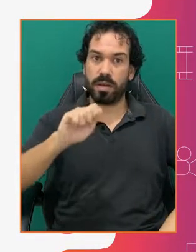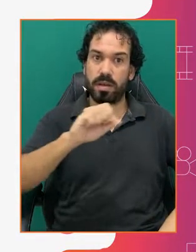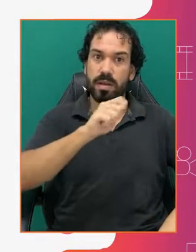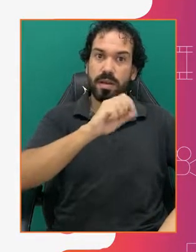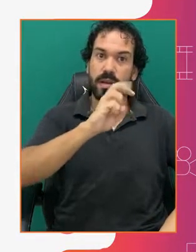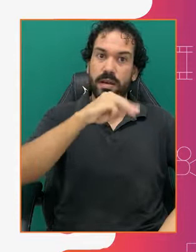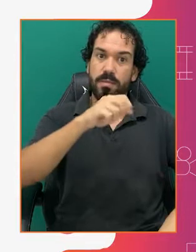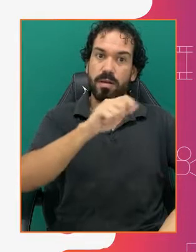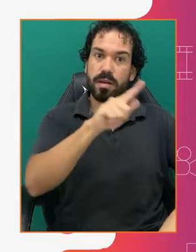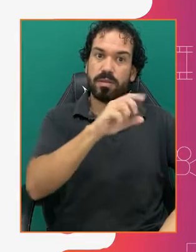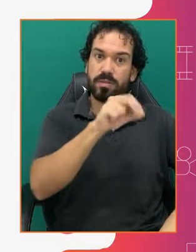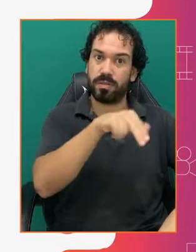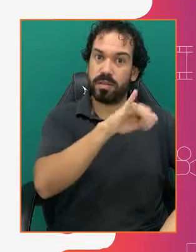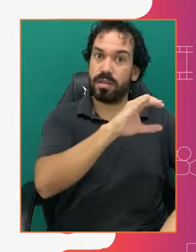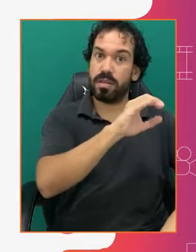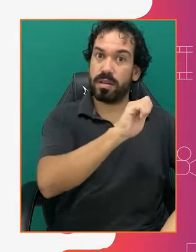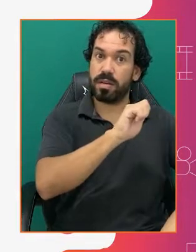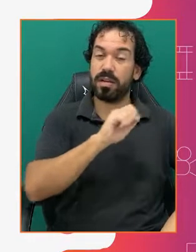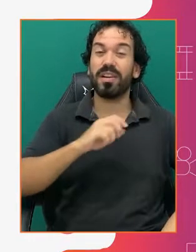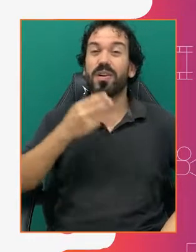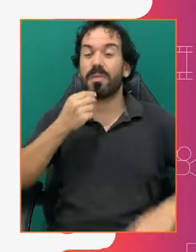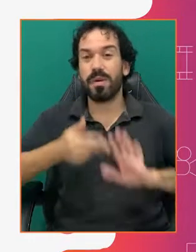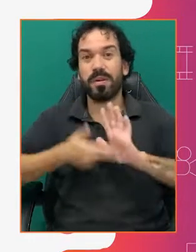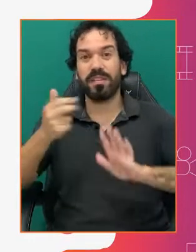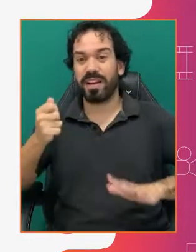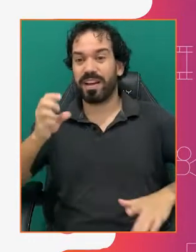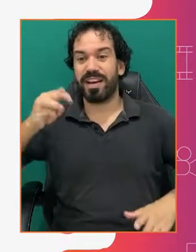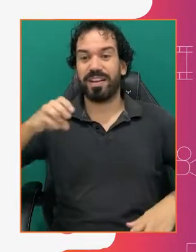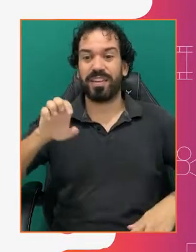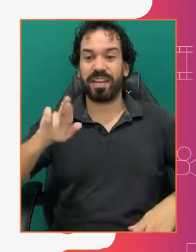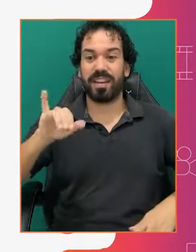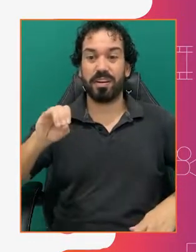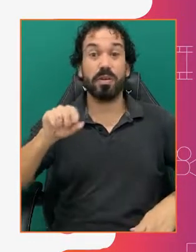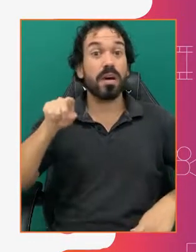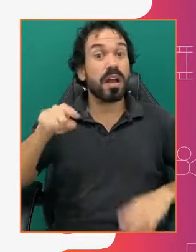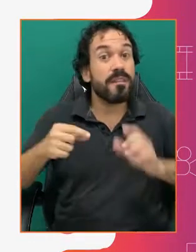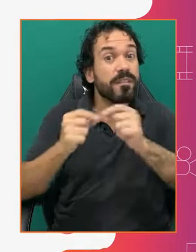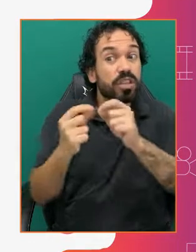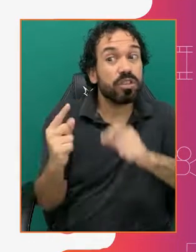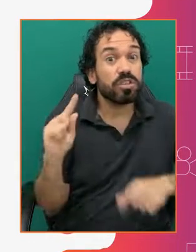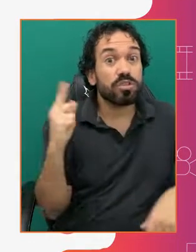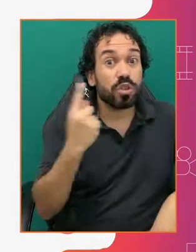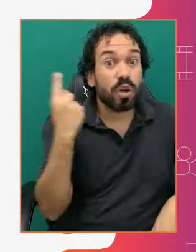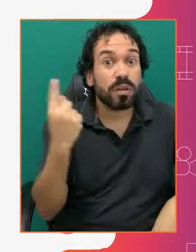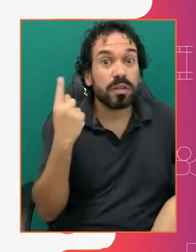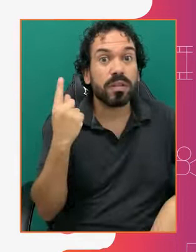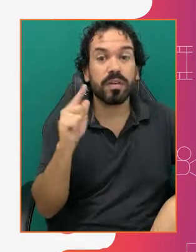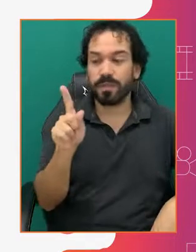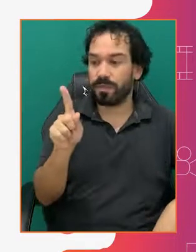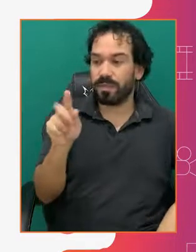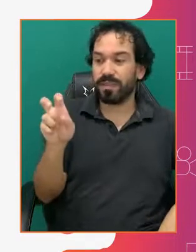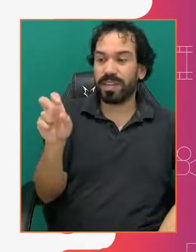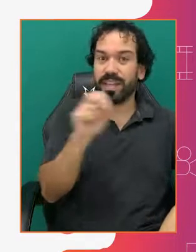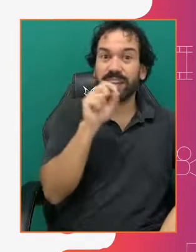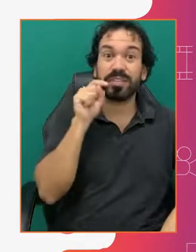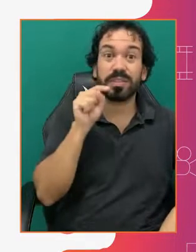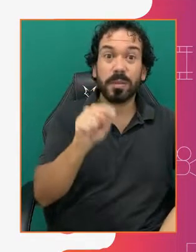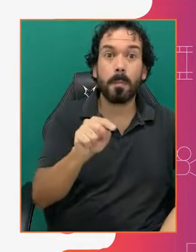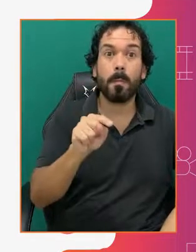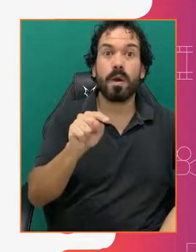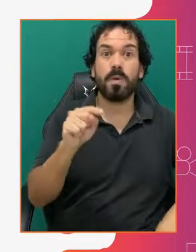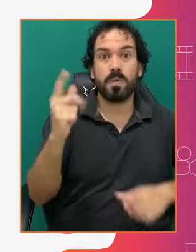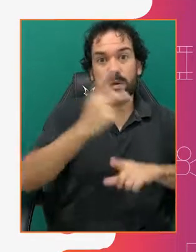Filho. Ele fez sozinho os 500 mil desenhos da produção, e ele é considerado